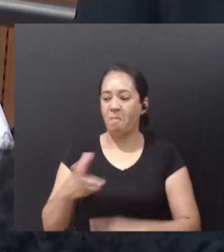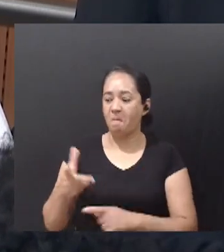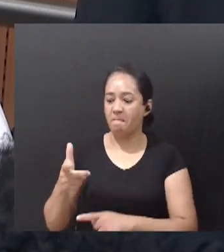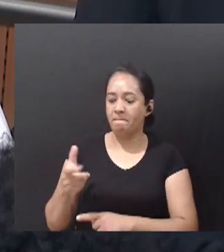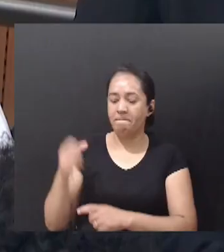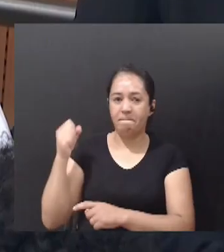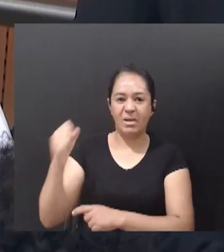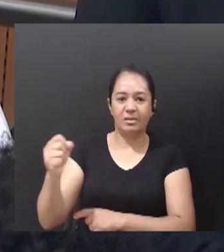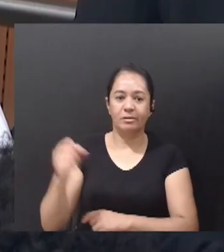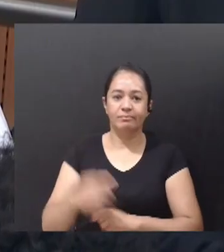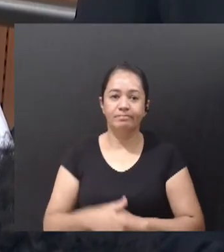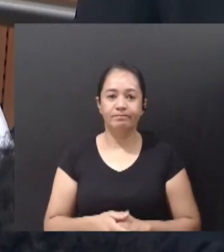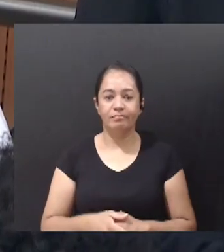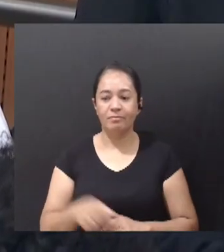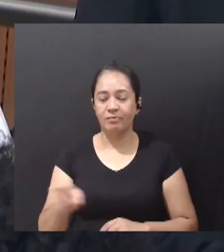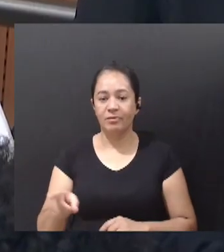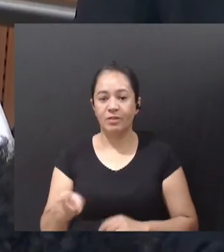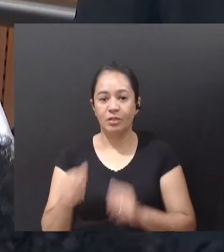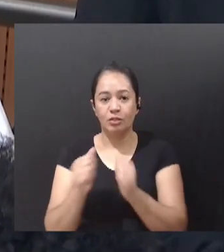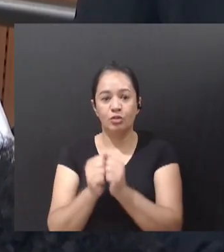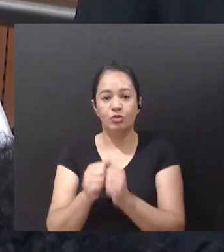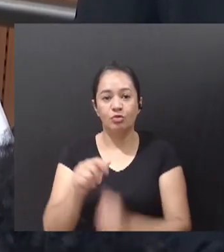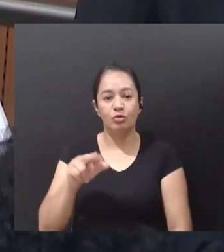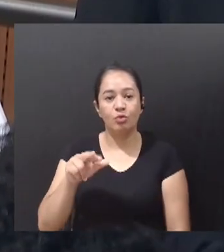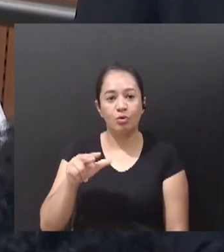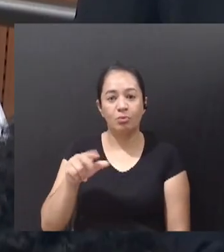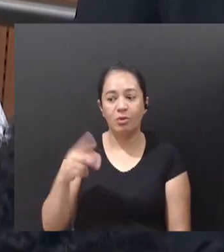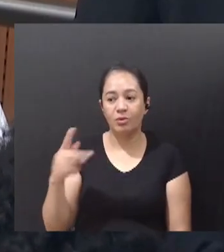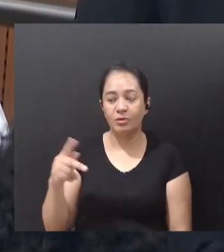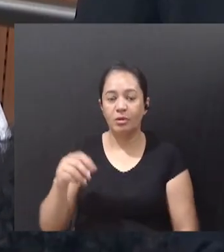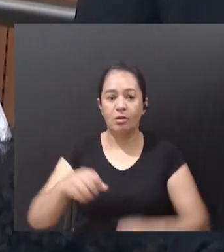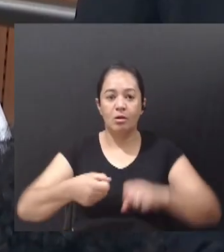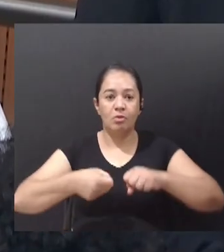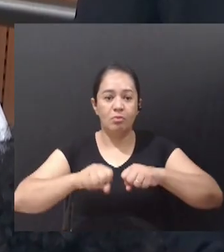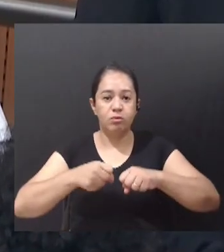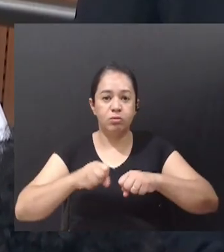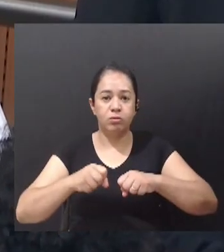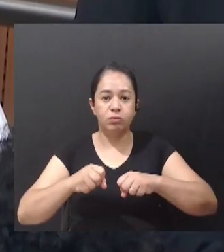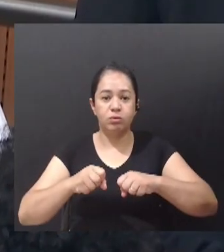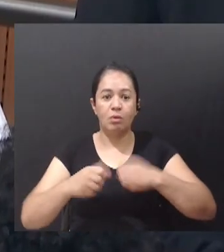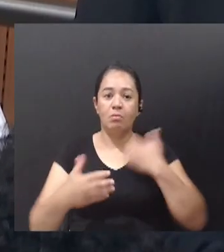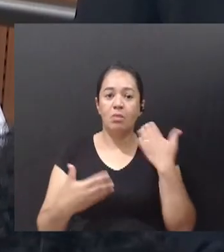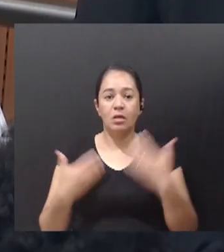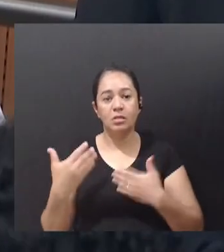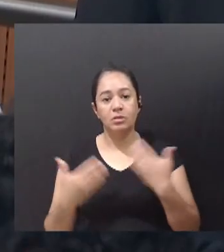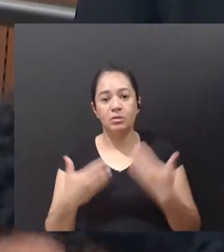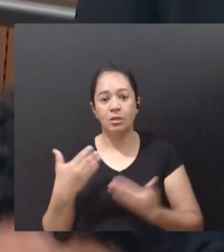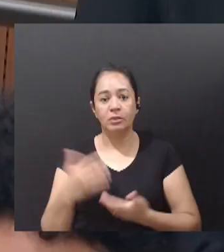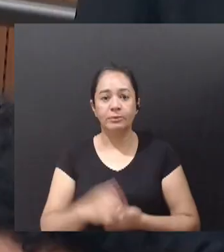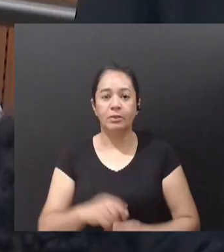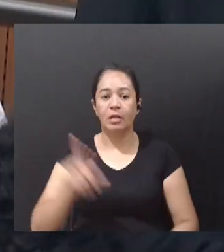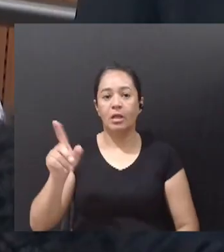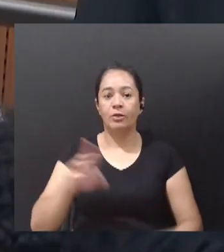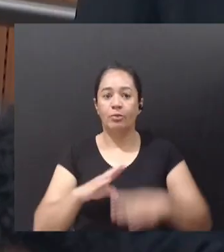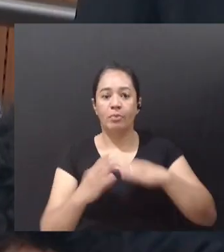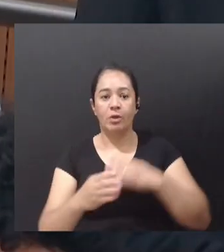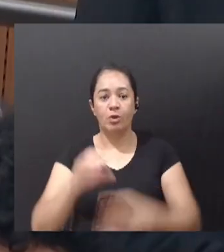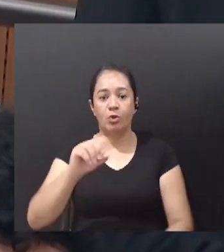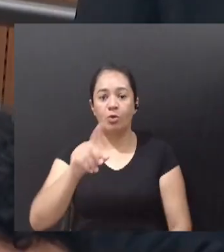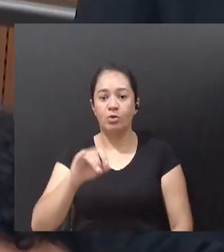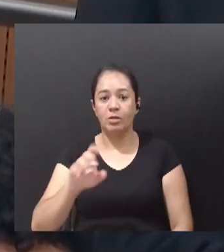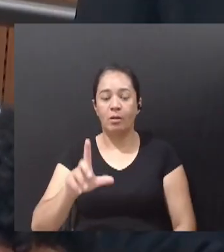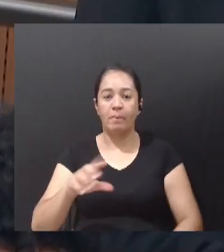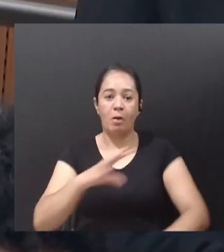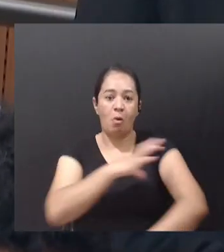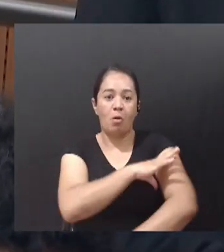Ele estava com o irmão dele, de moto, tirando um lazer no campão do Osiel. E aí o guarda municipal decidiu que a vida